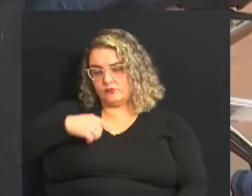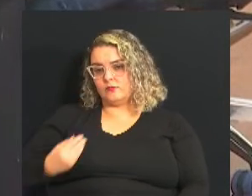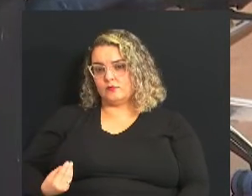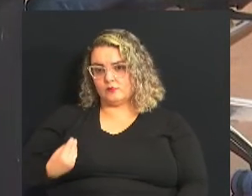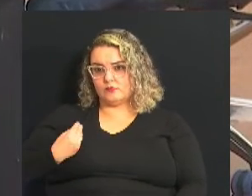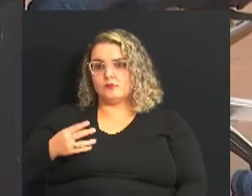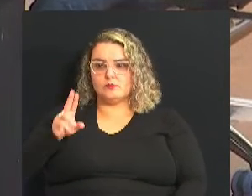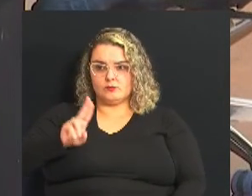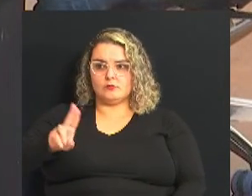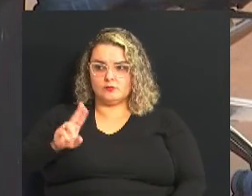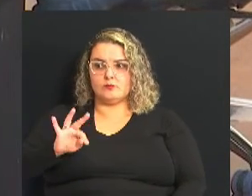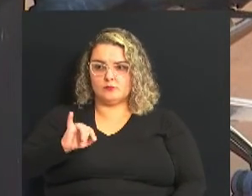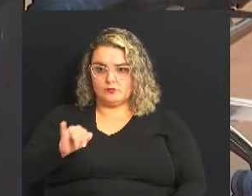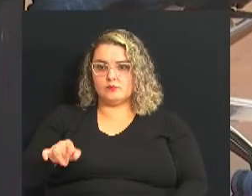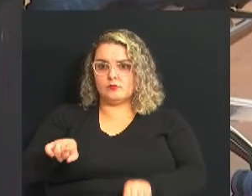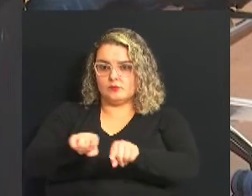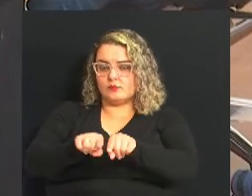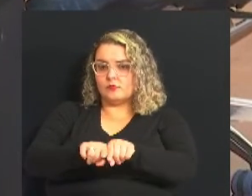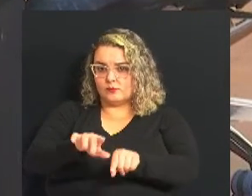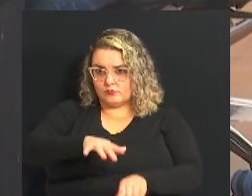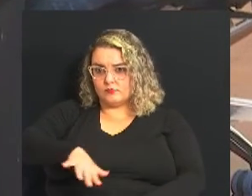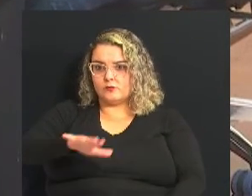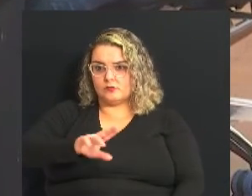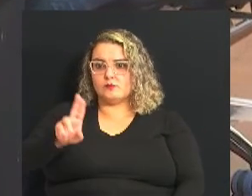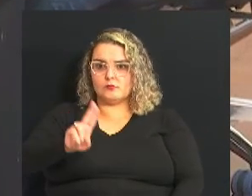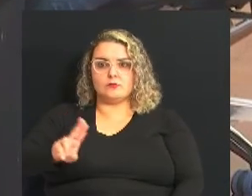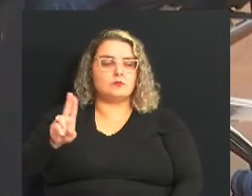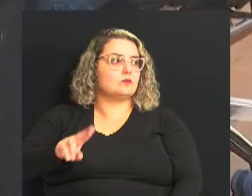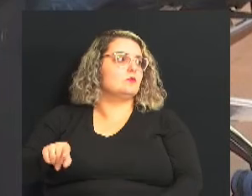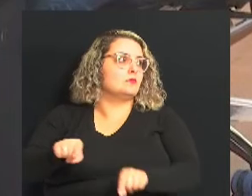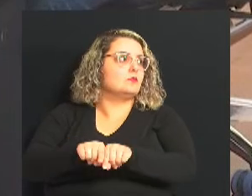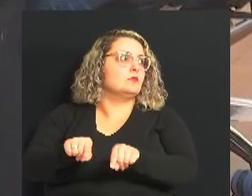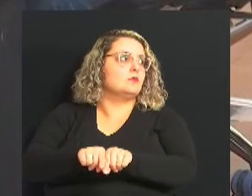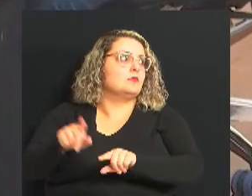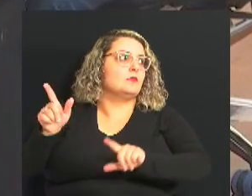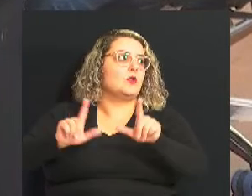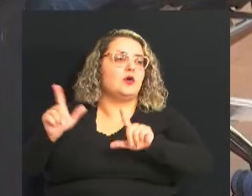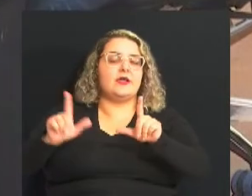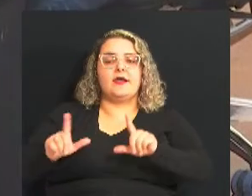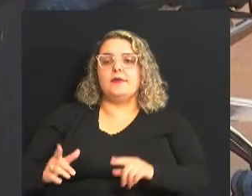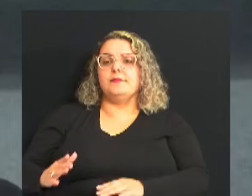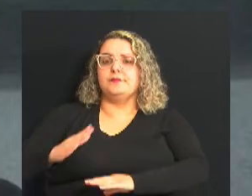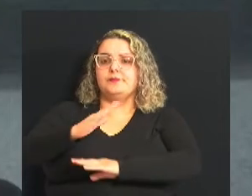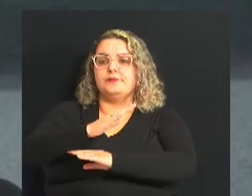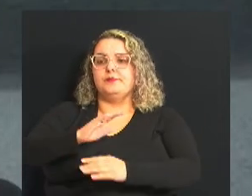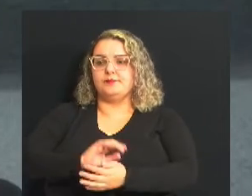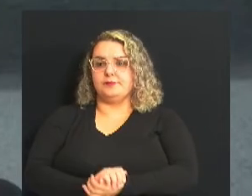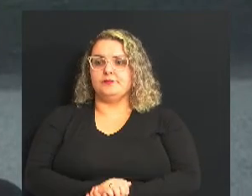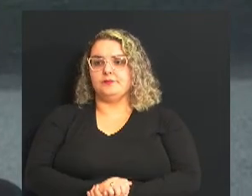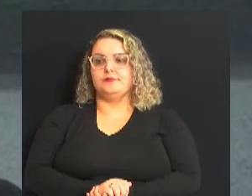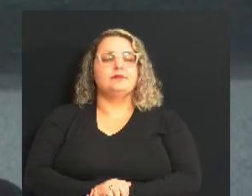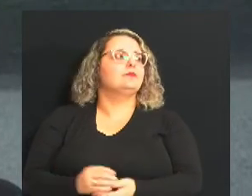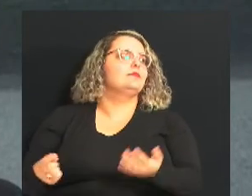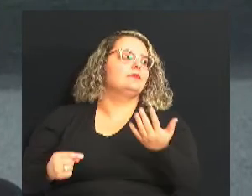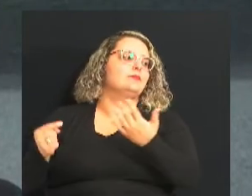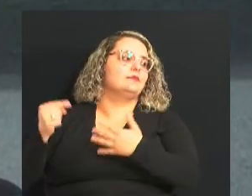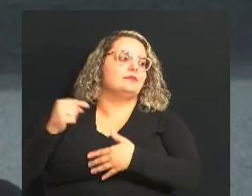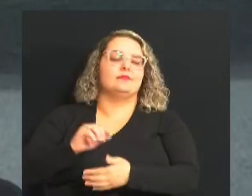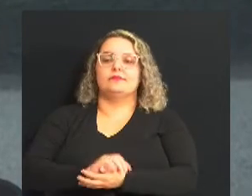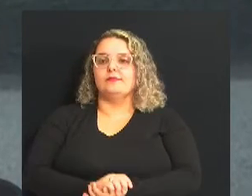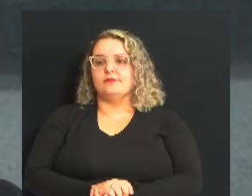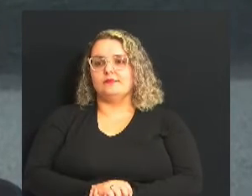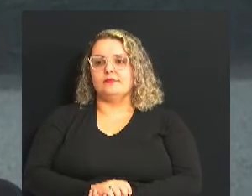TI, também bastante usuário da TV Câmara, acho importante colocar algumas coisas aqui. Primeiro, a